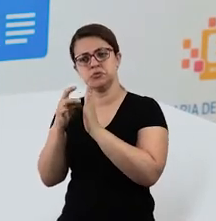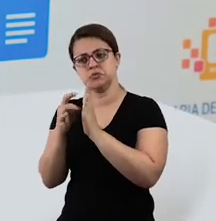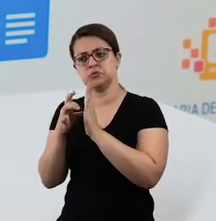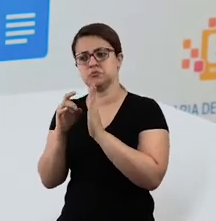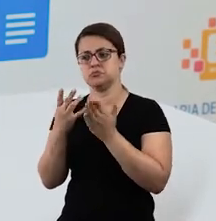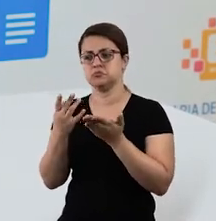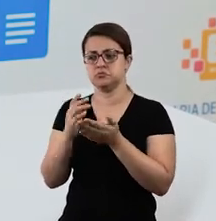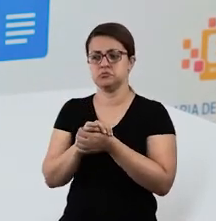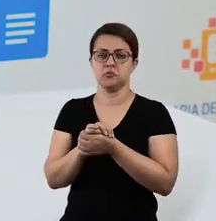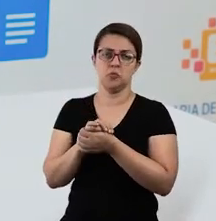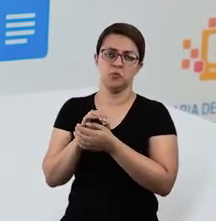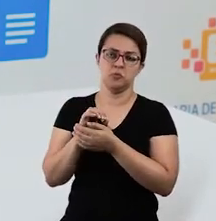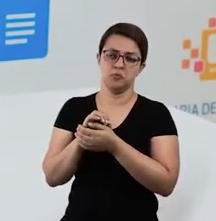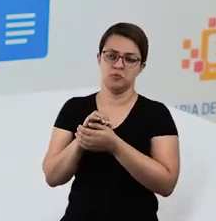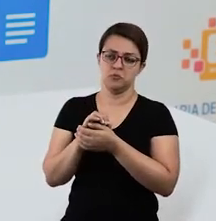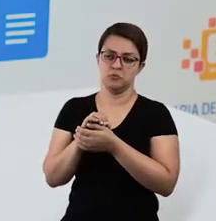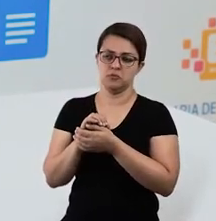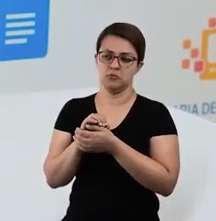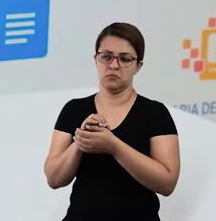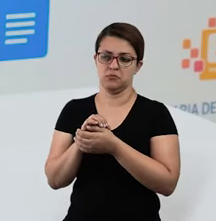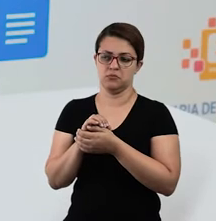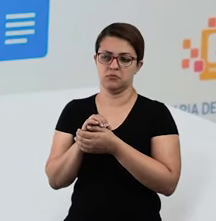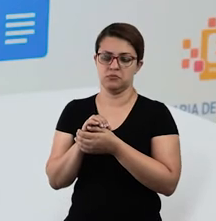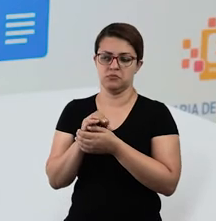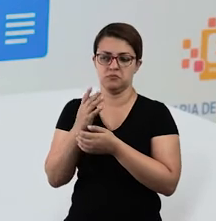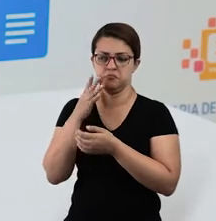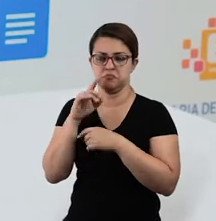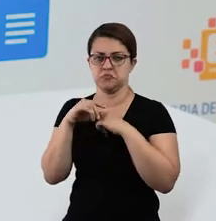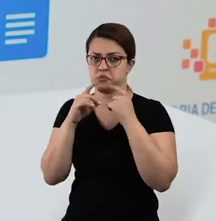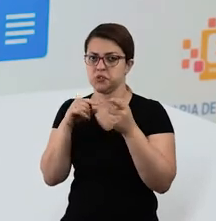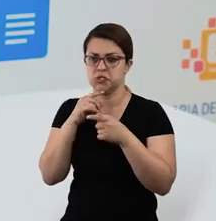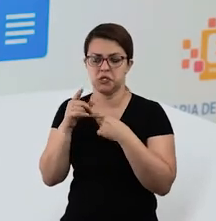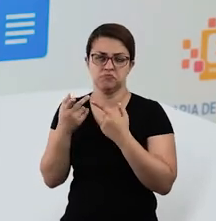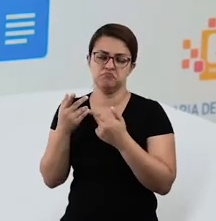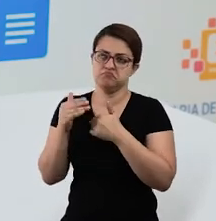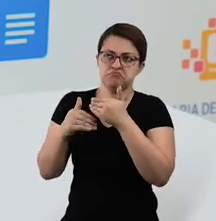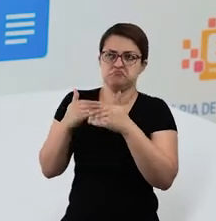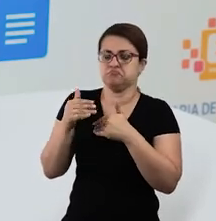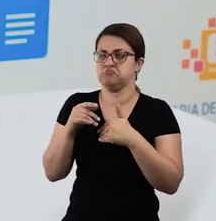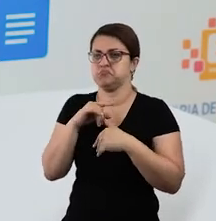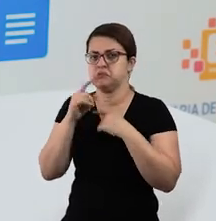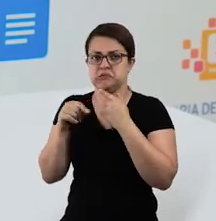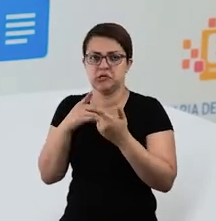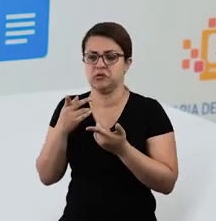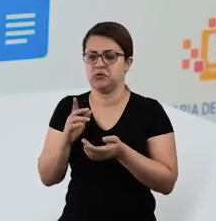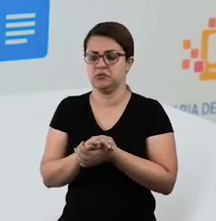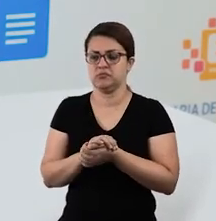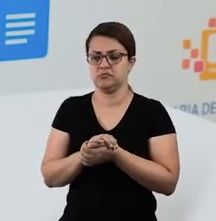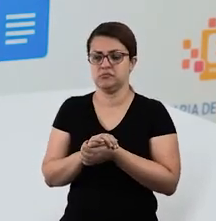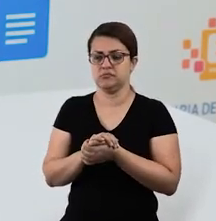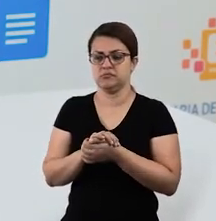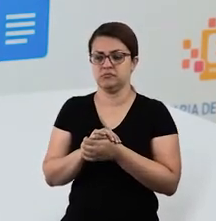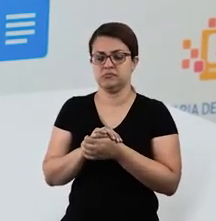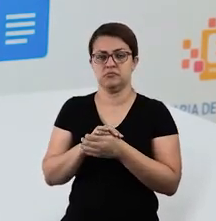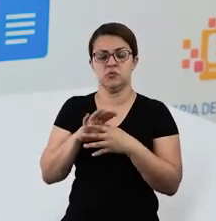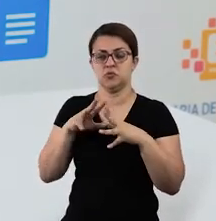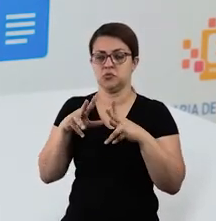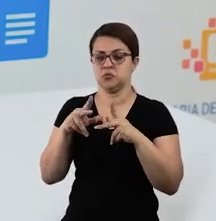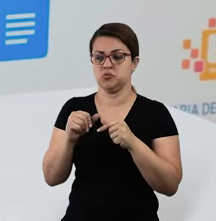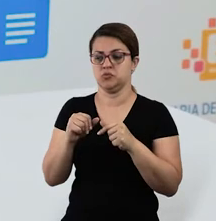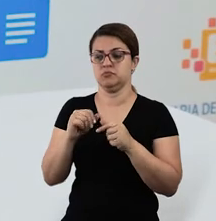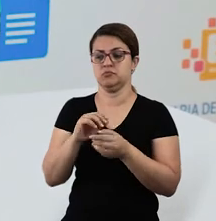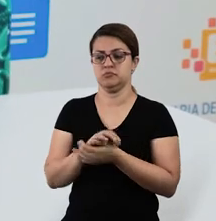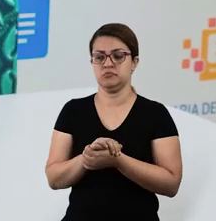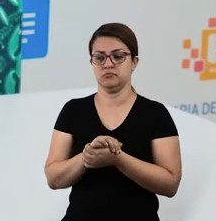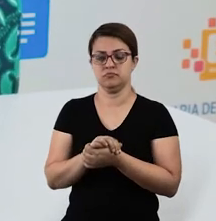vidro, ou dá para ser feito de louça. Ah, de couro eu acho que não dá, e de tecido, acho que também não. Então você vai fazer isso com